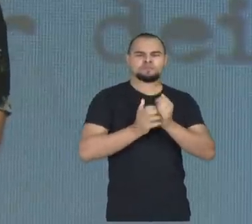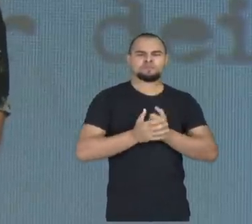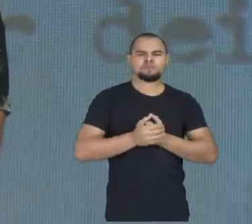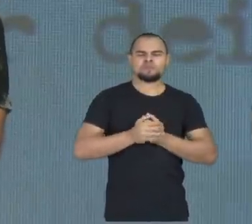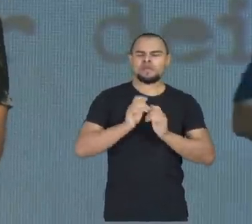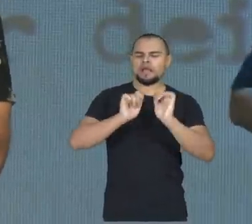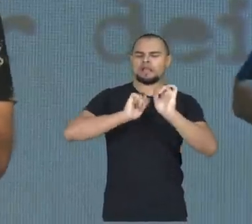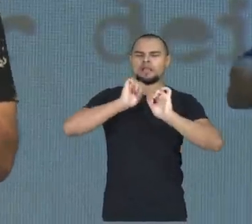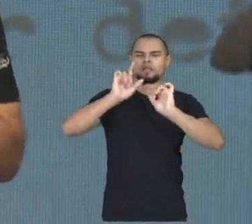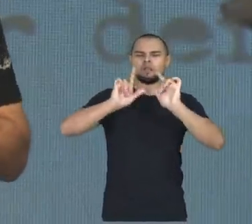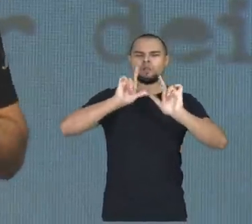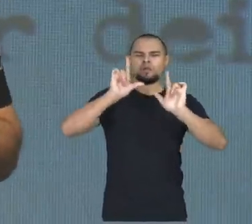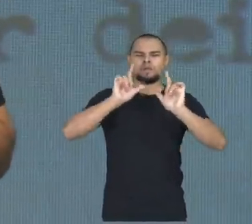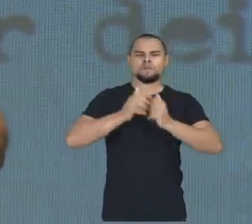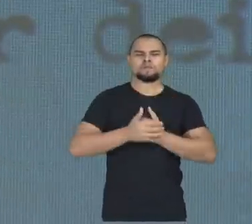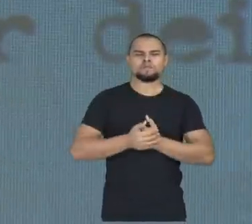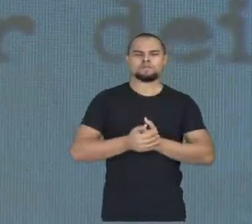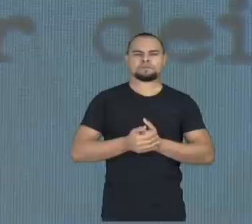Aleluia.